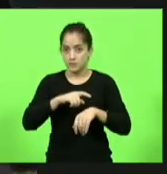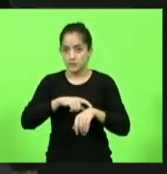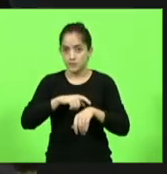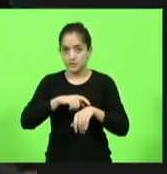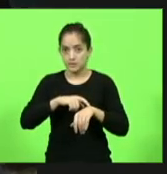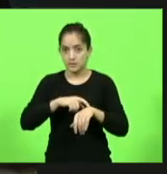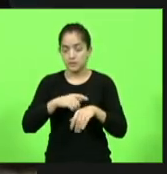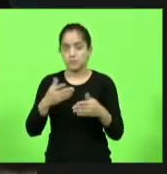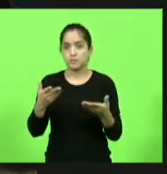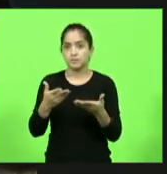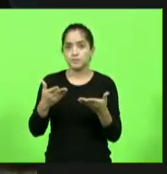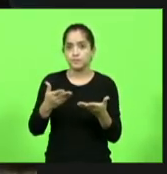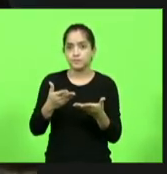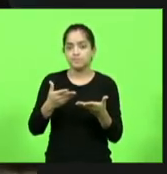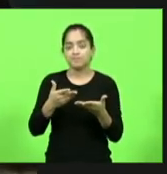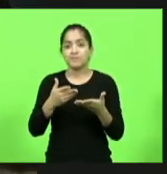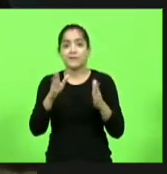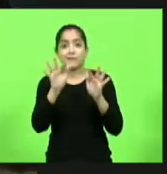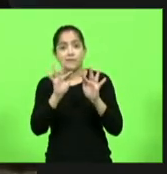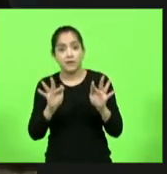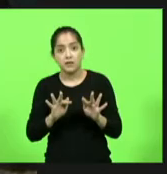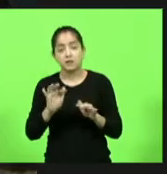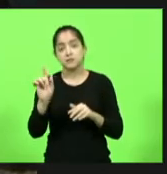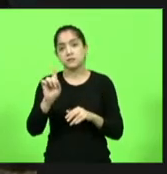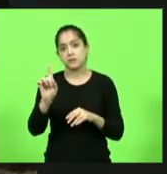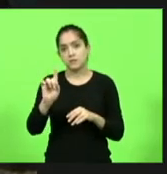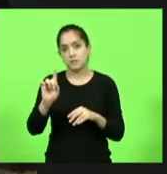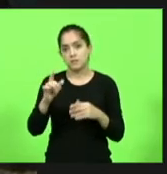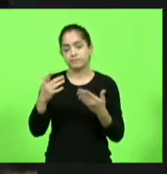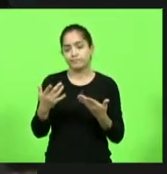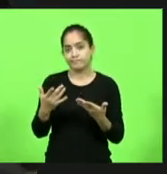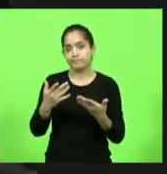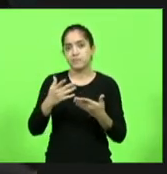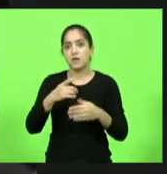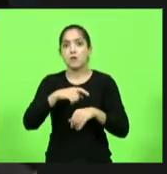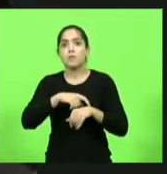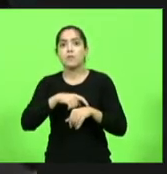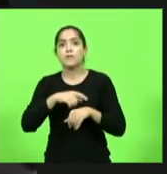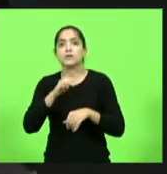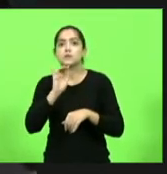nesse momento, que não é um momento feliz para Santa Catarina, é um momento triste,